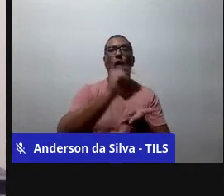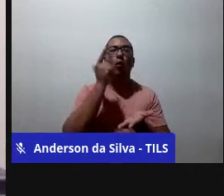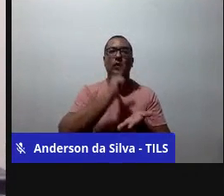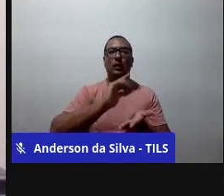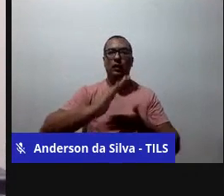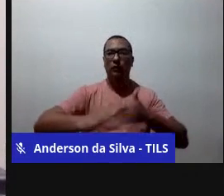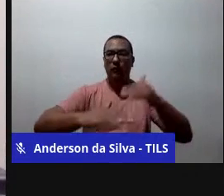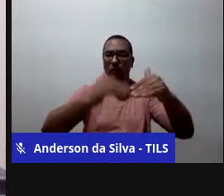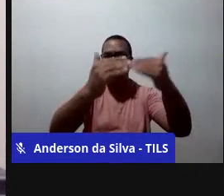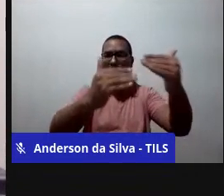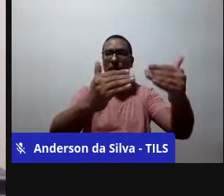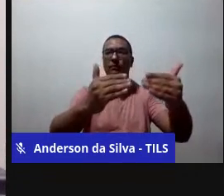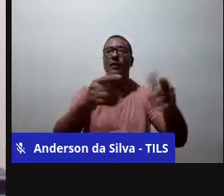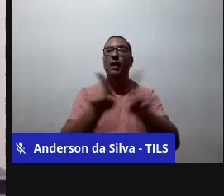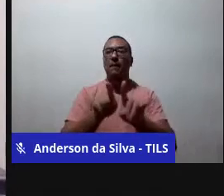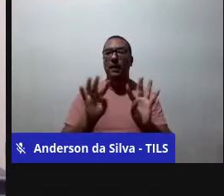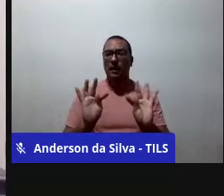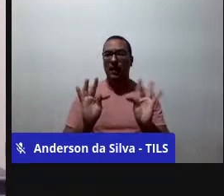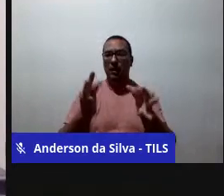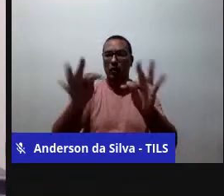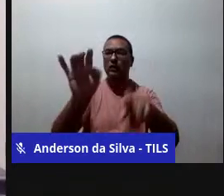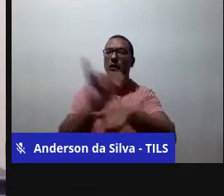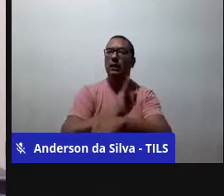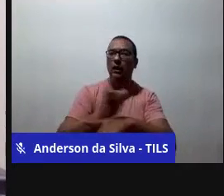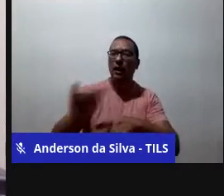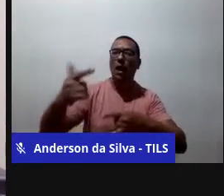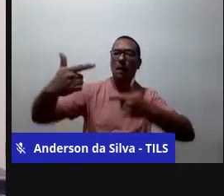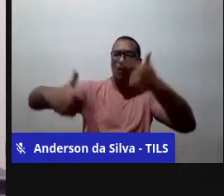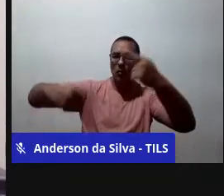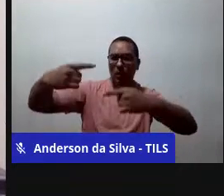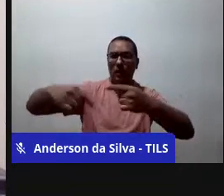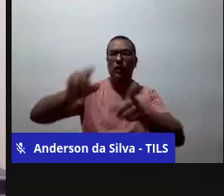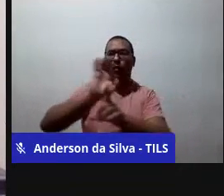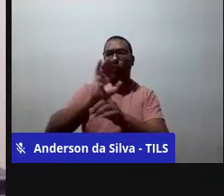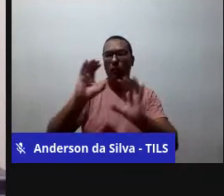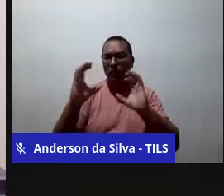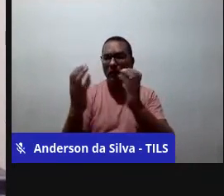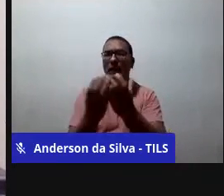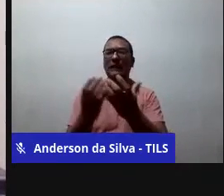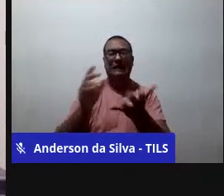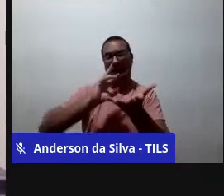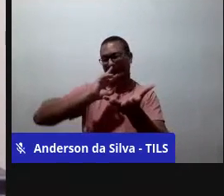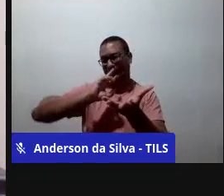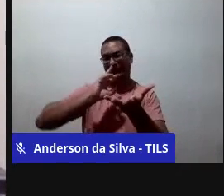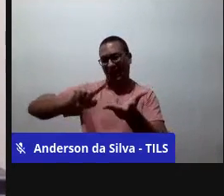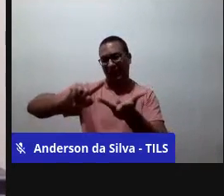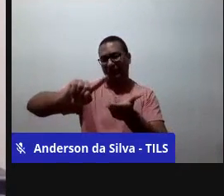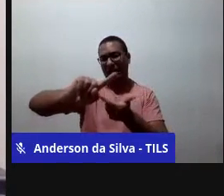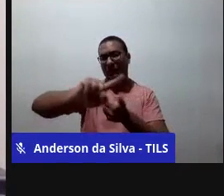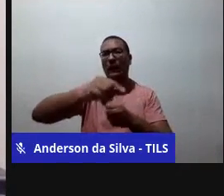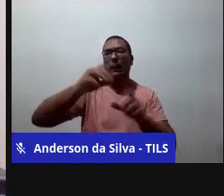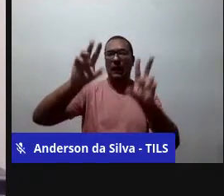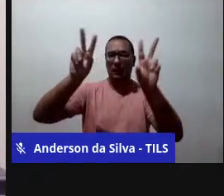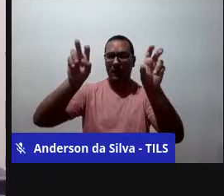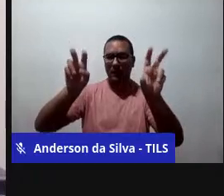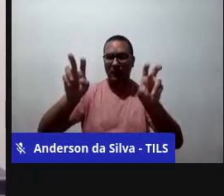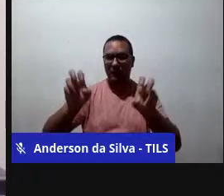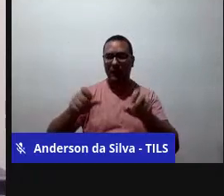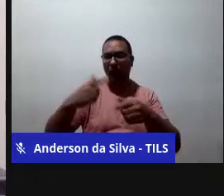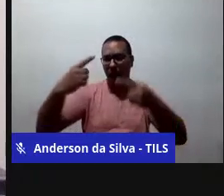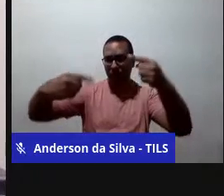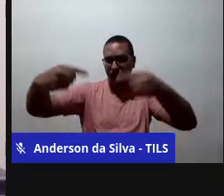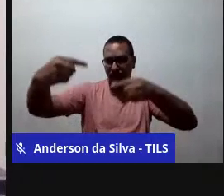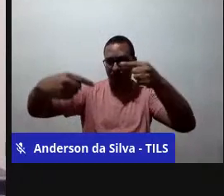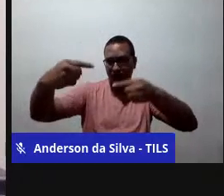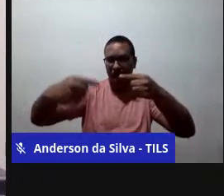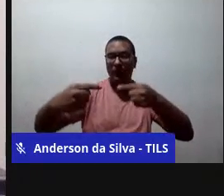econômico, tecnologia, estratégia, política, comunidades inteligentes, enfim, tem uma série de tópicos que a gente discute sobre